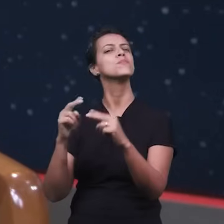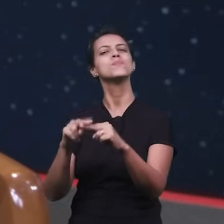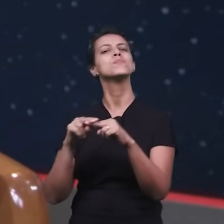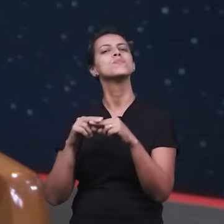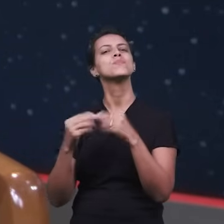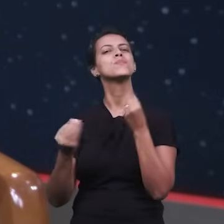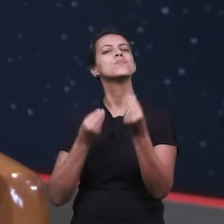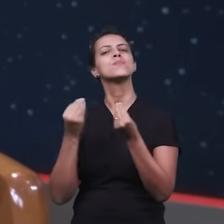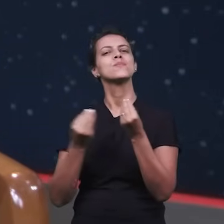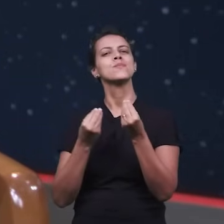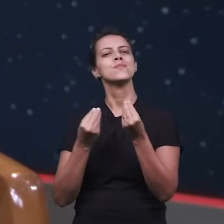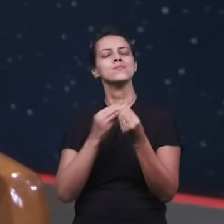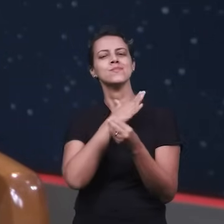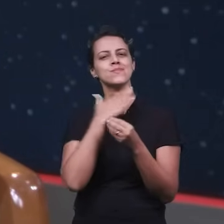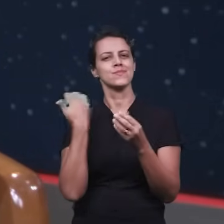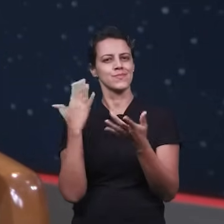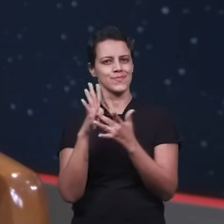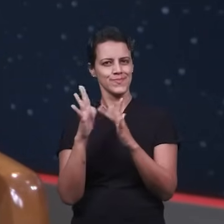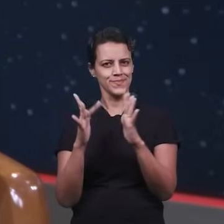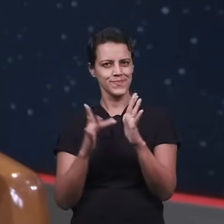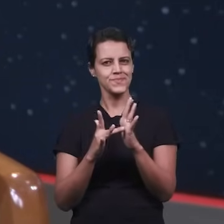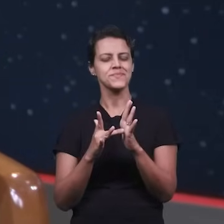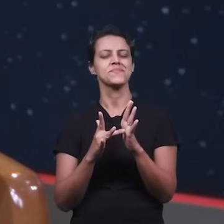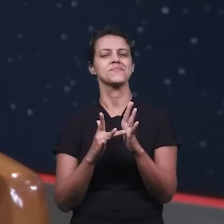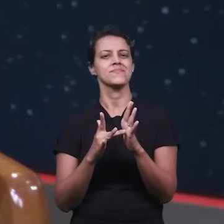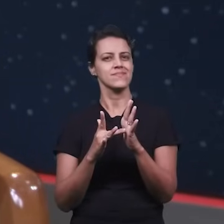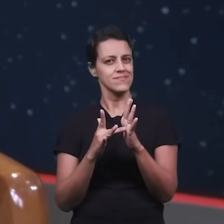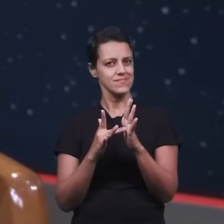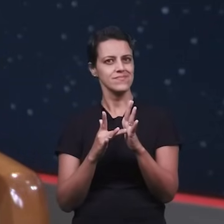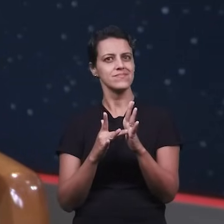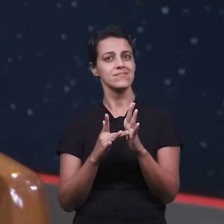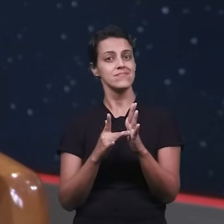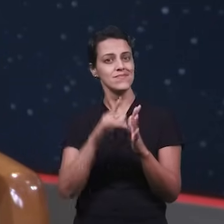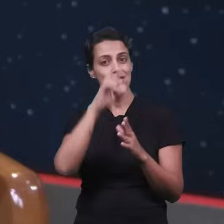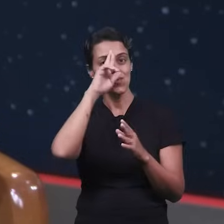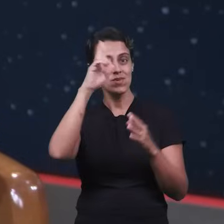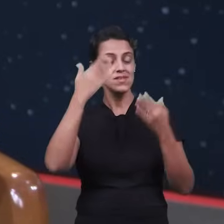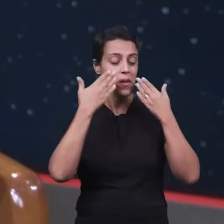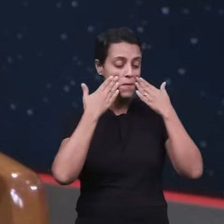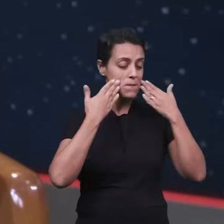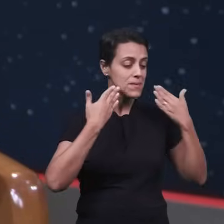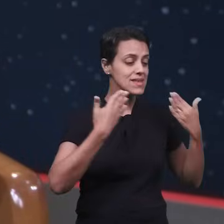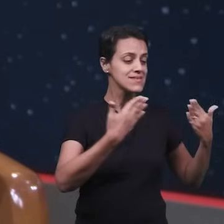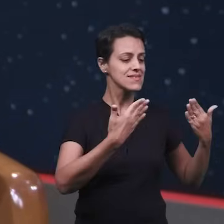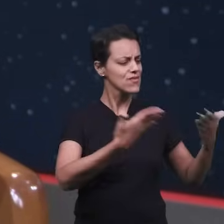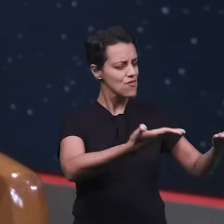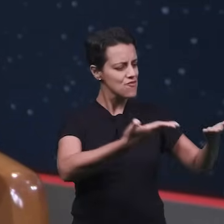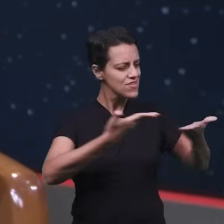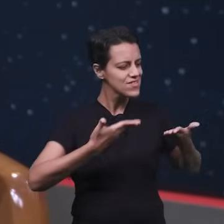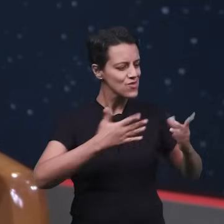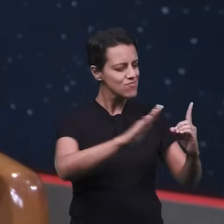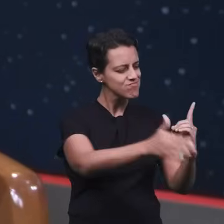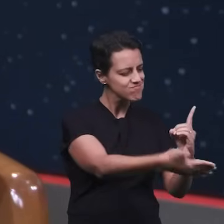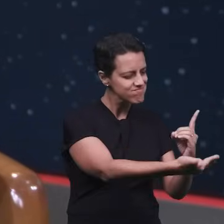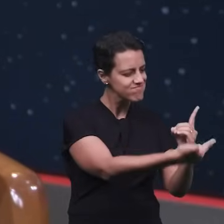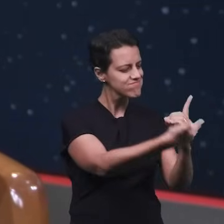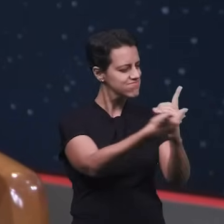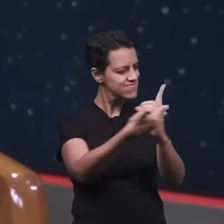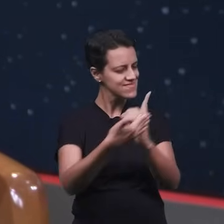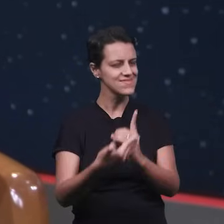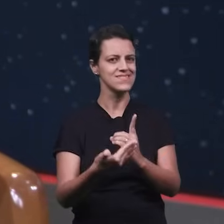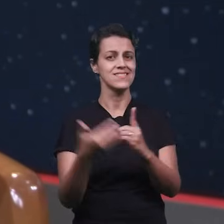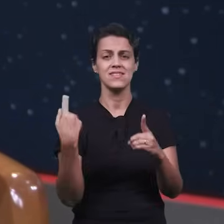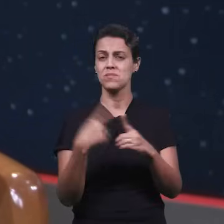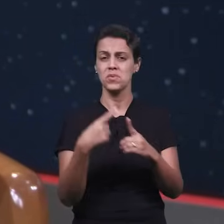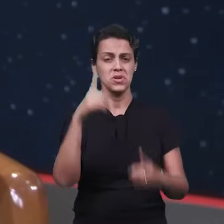do Senhor Jesus, né? Então não fomos nós que descobrimos, foi o Senhor que se deu a conhecer. Ele nos convidou, porque nós não tínhamos